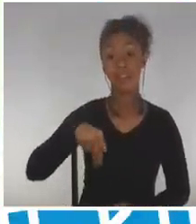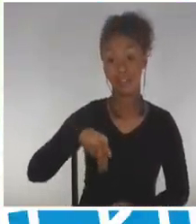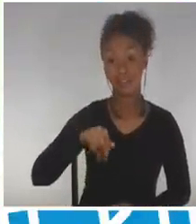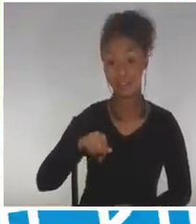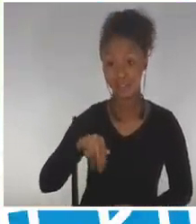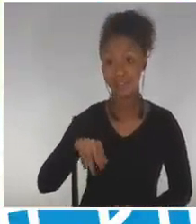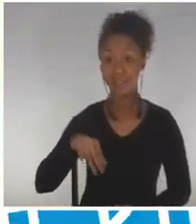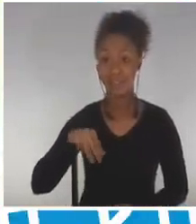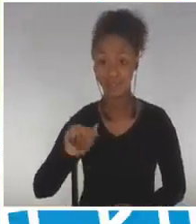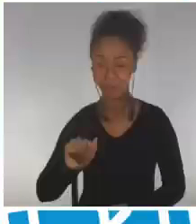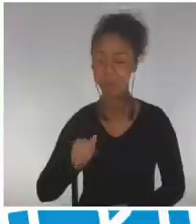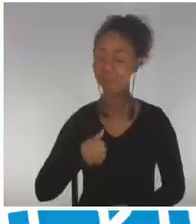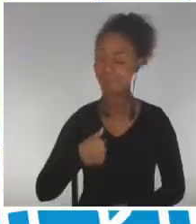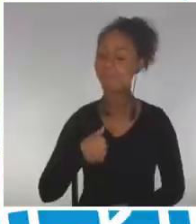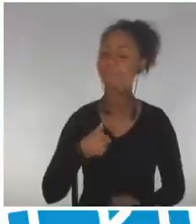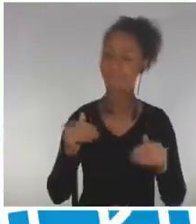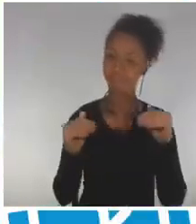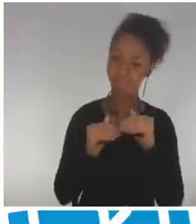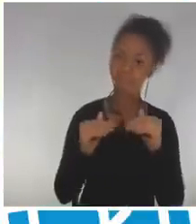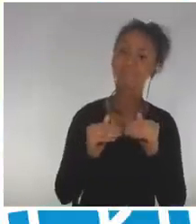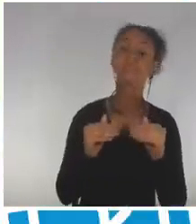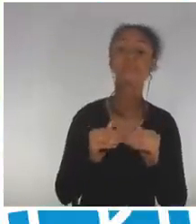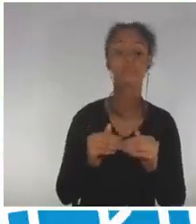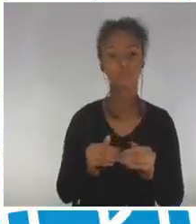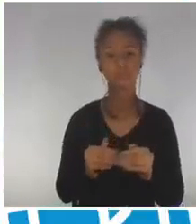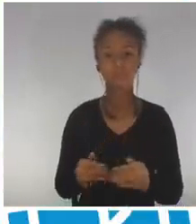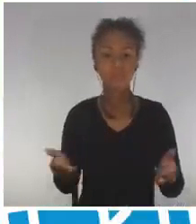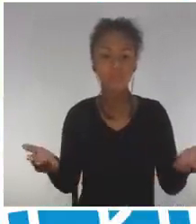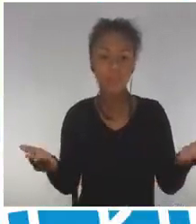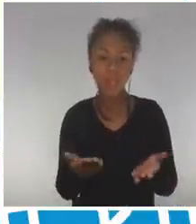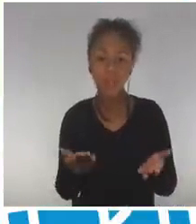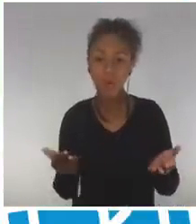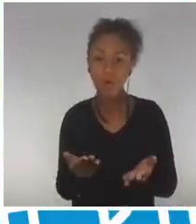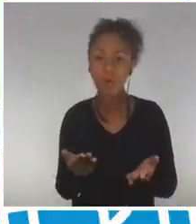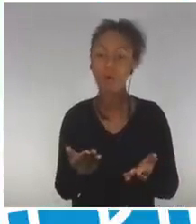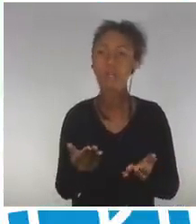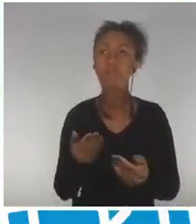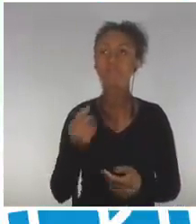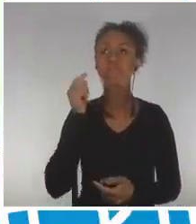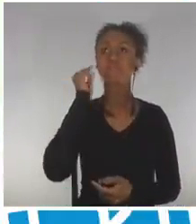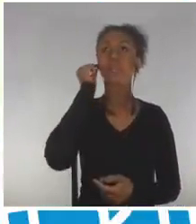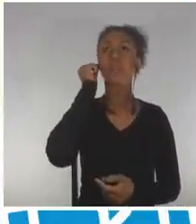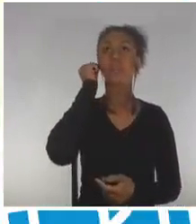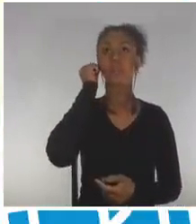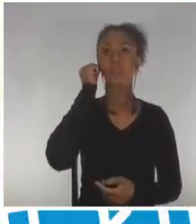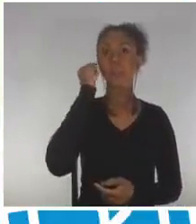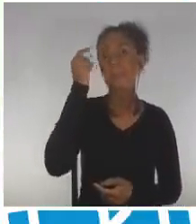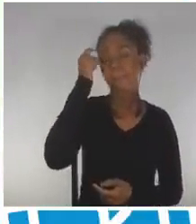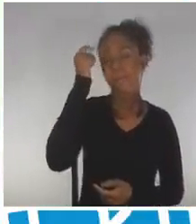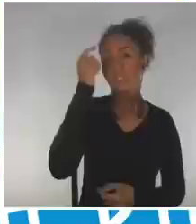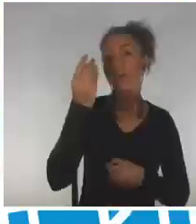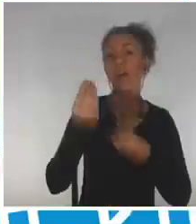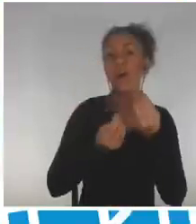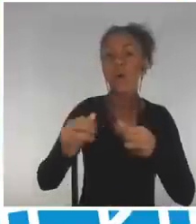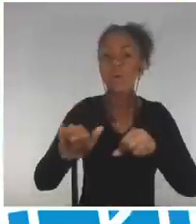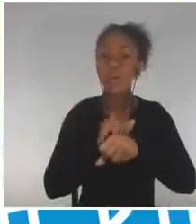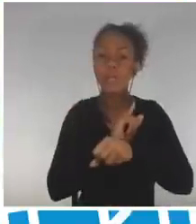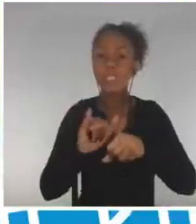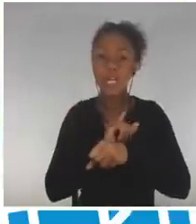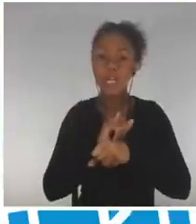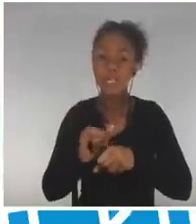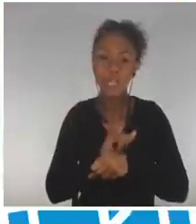assim, e, nesse momento, gerar uma medida que não seja para produzir um diagnóstico do impacto da